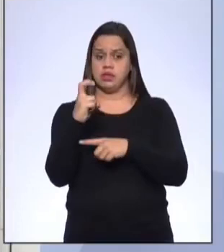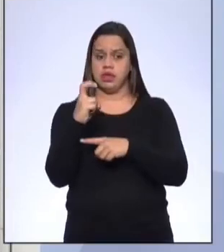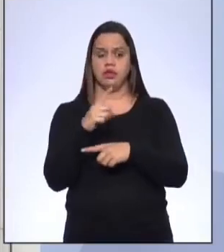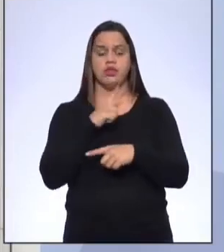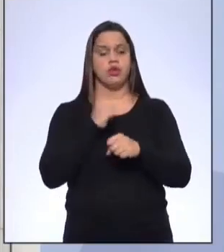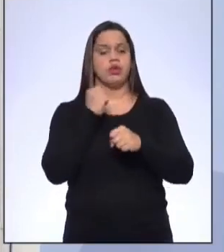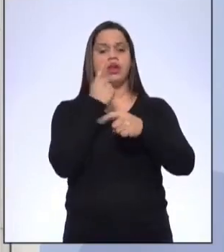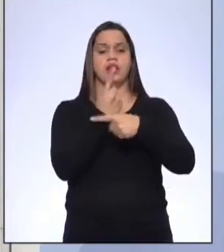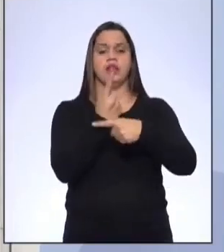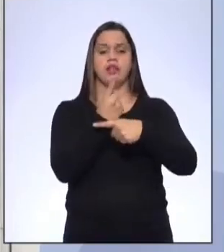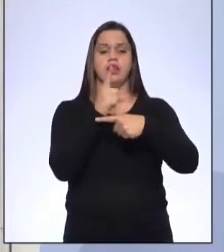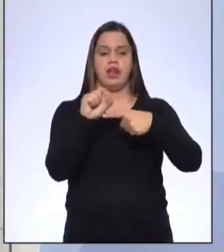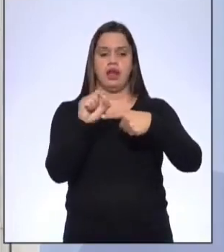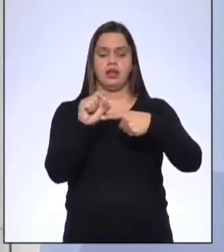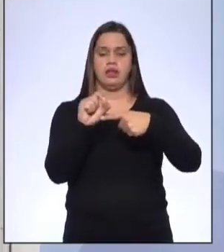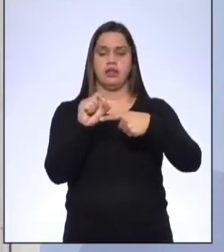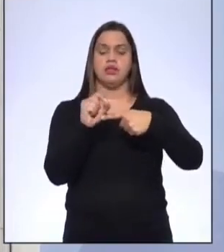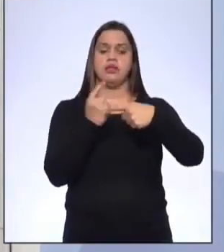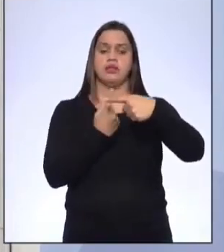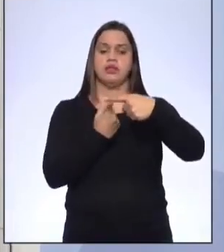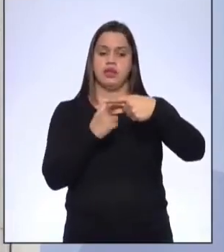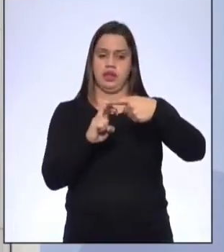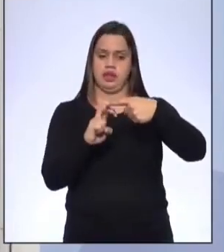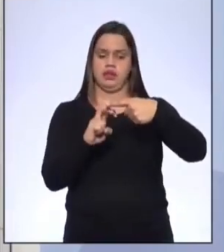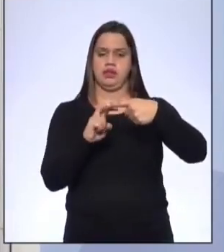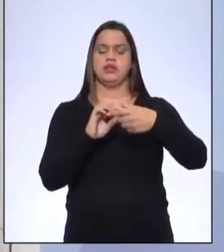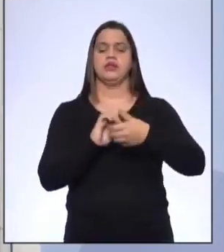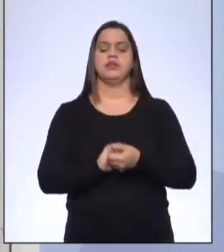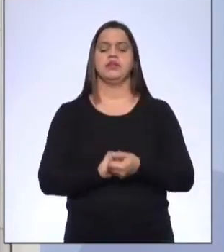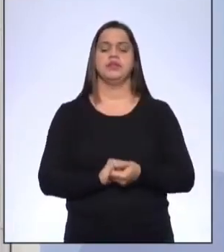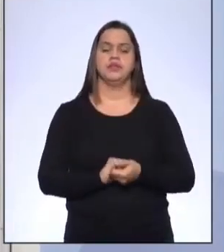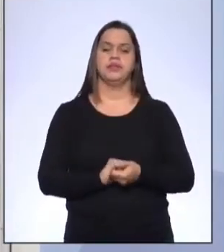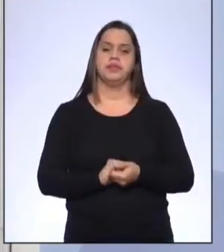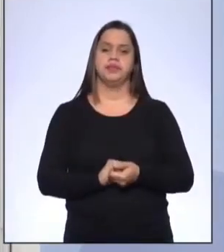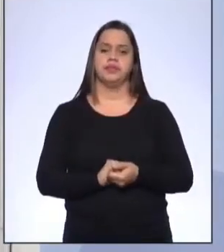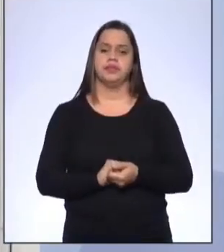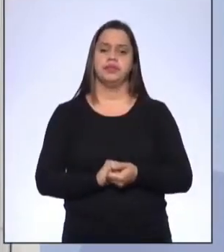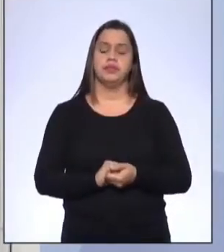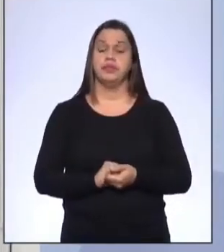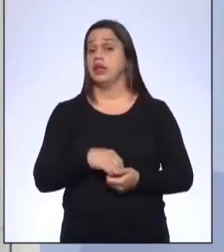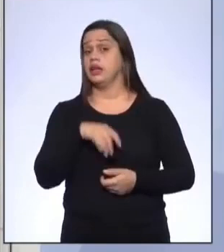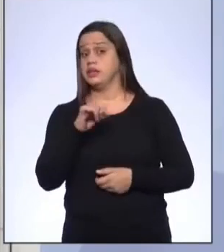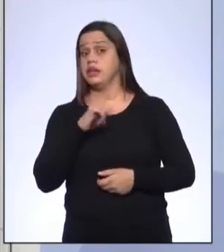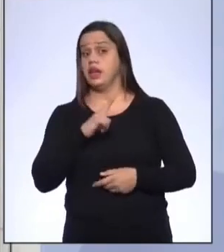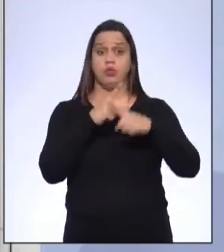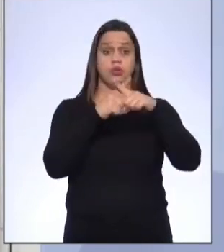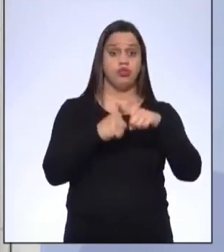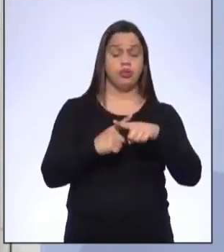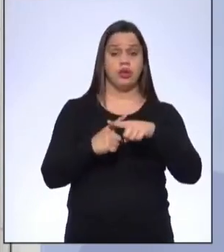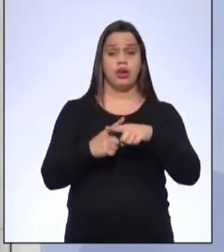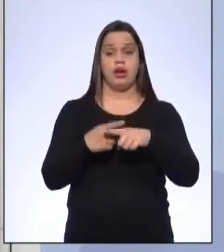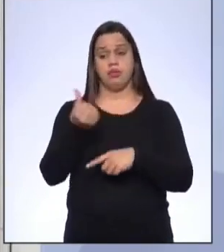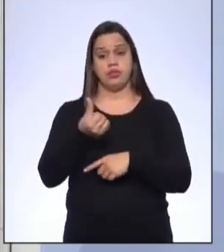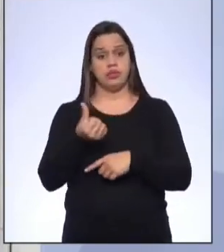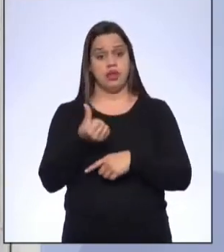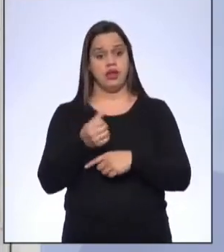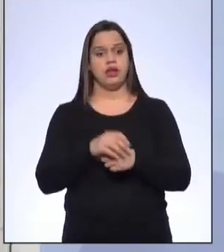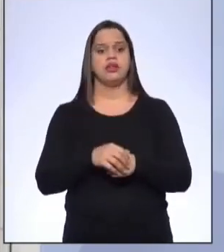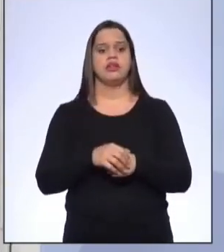10 15avos. 10, 15 avos. Se eu multiplicar por 6,